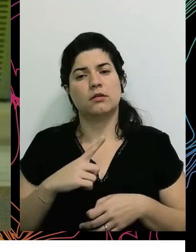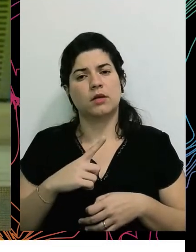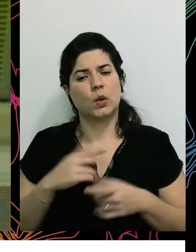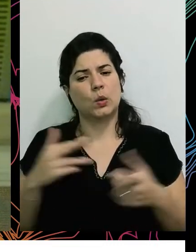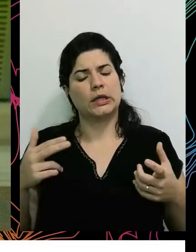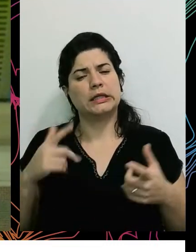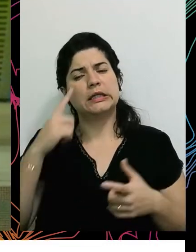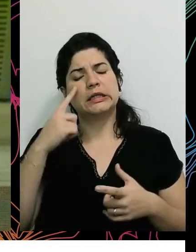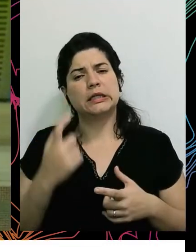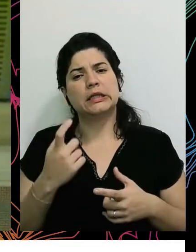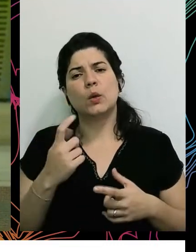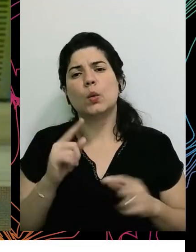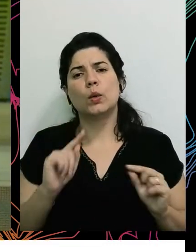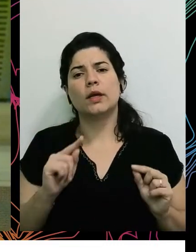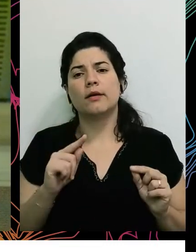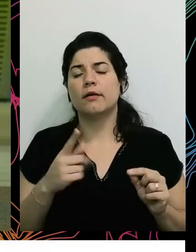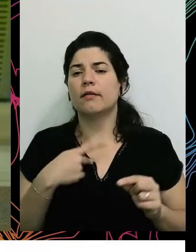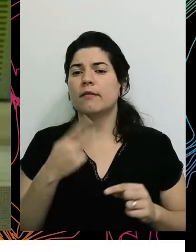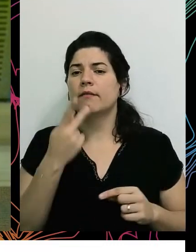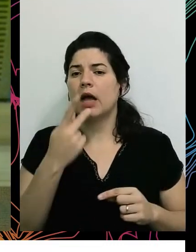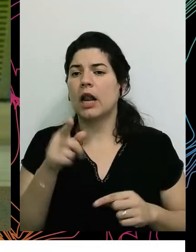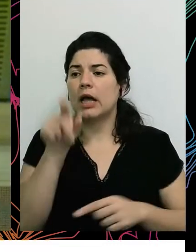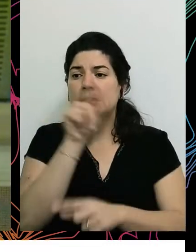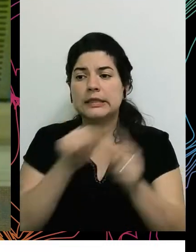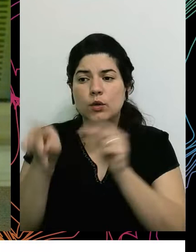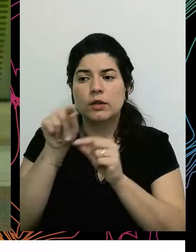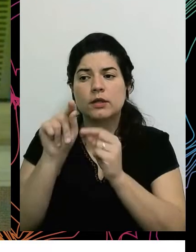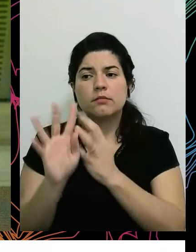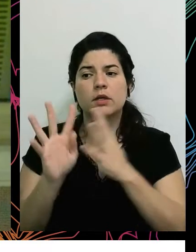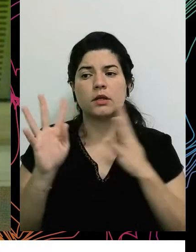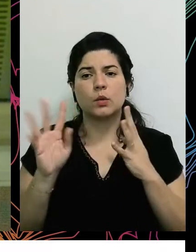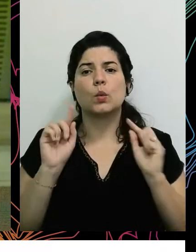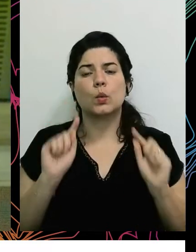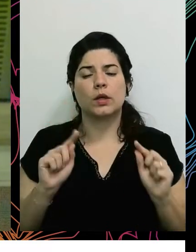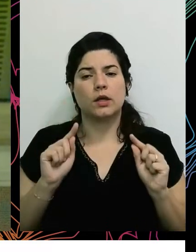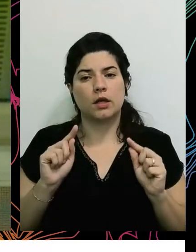fala recrutamento cego, para evitar